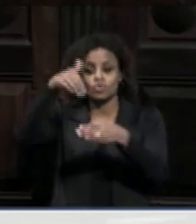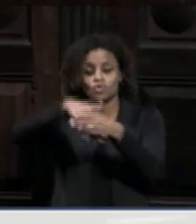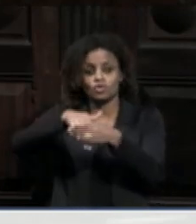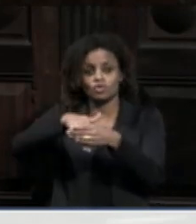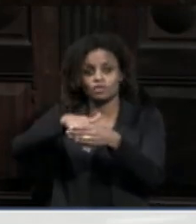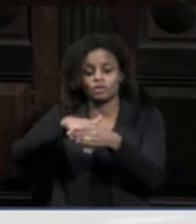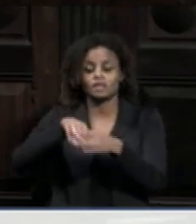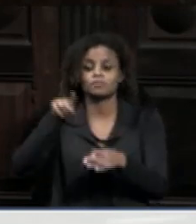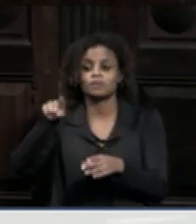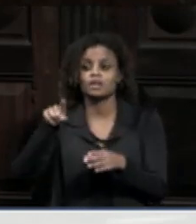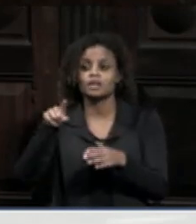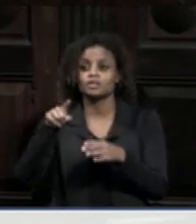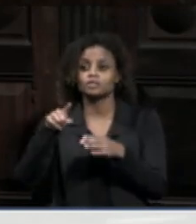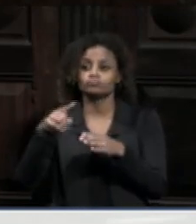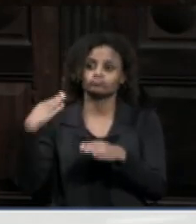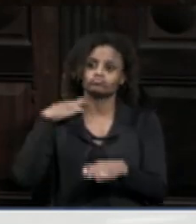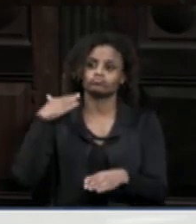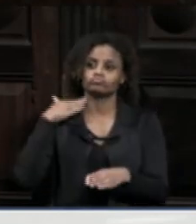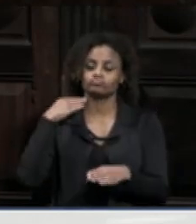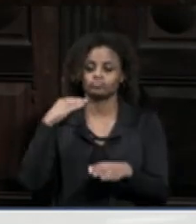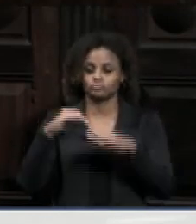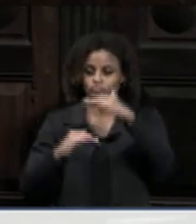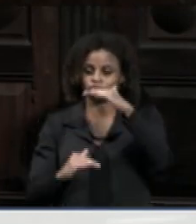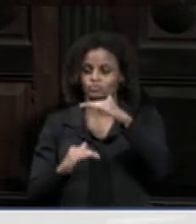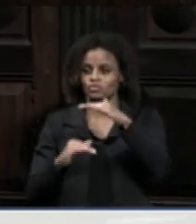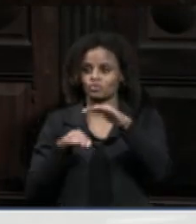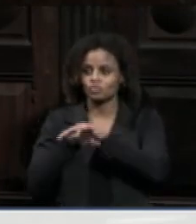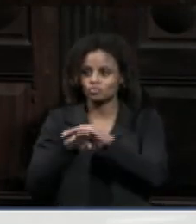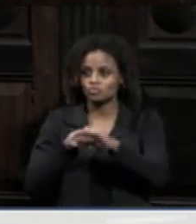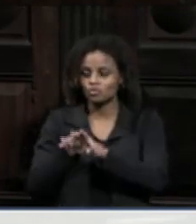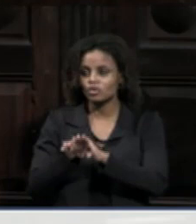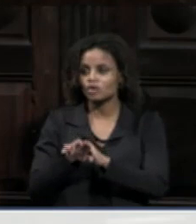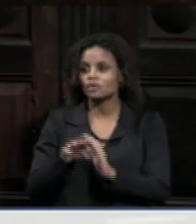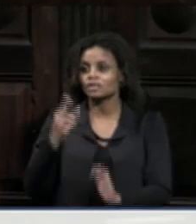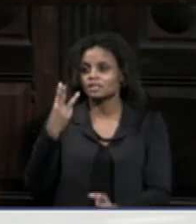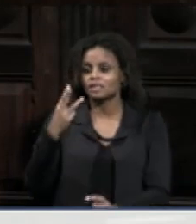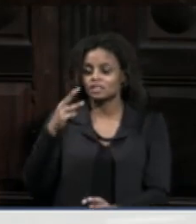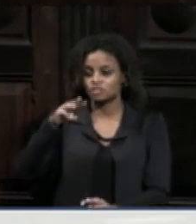3 bilhões de reais, que cobre